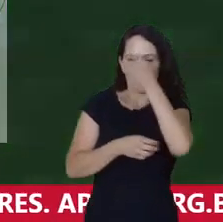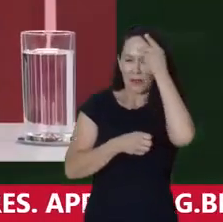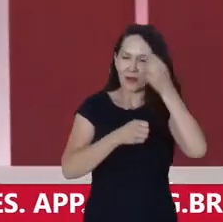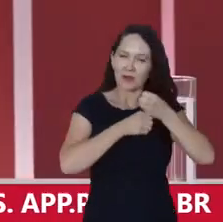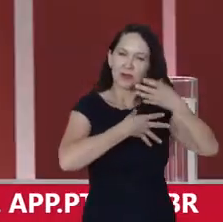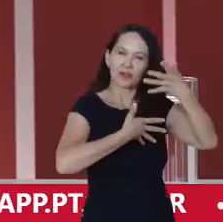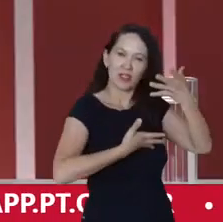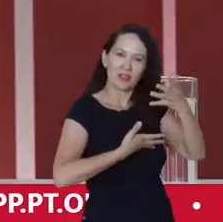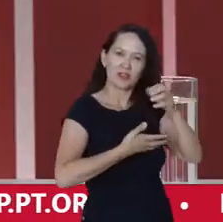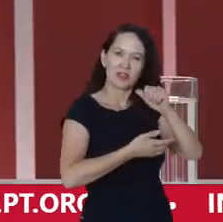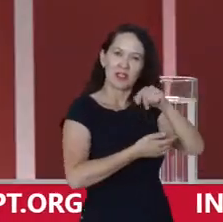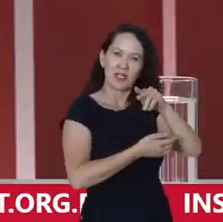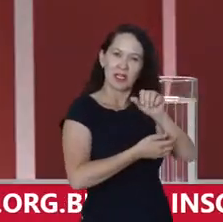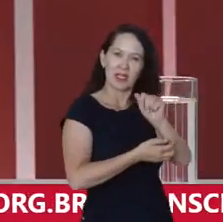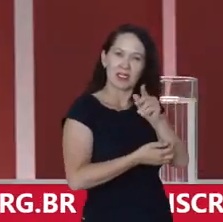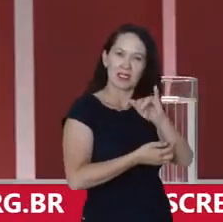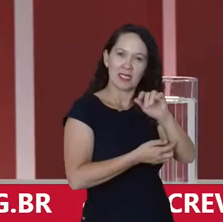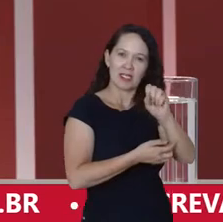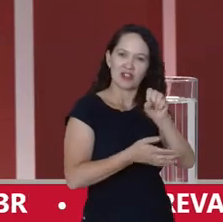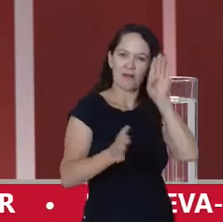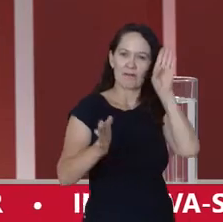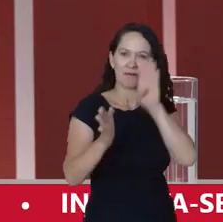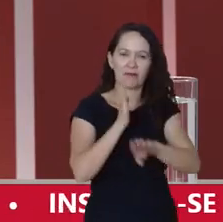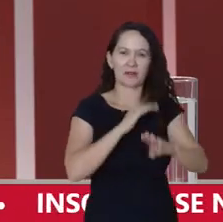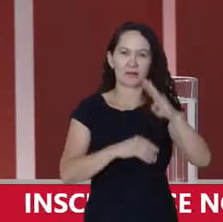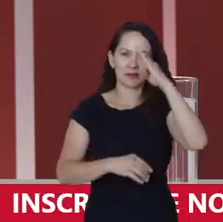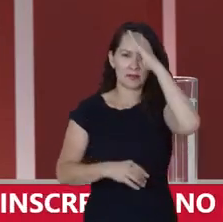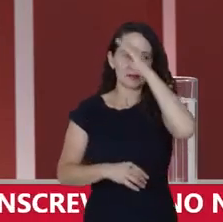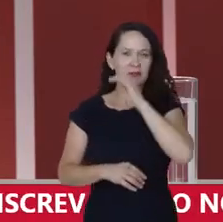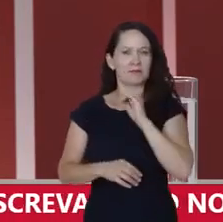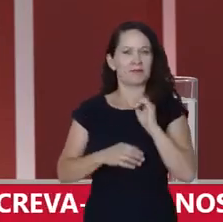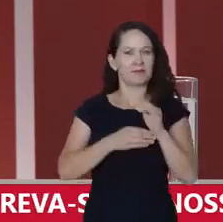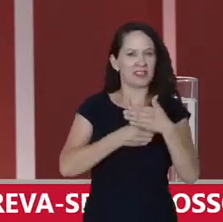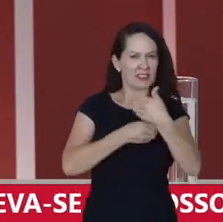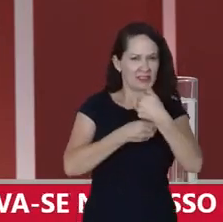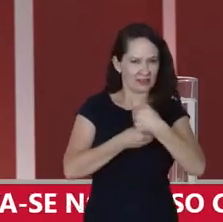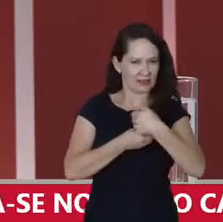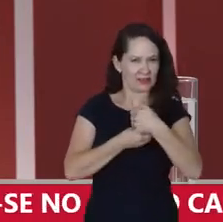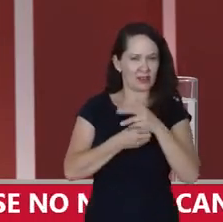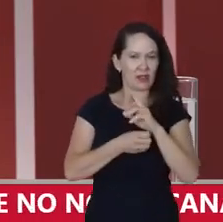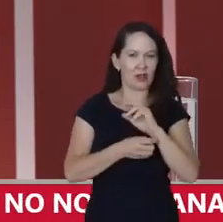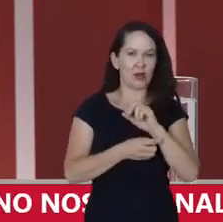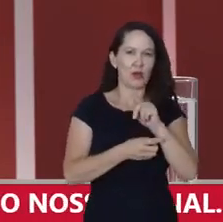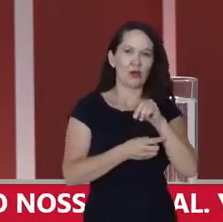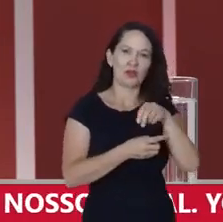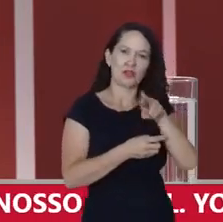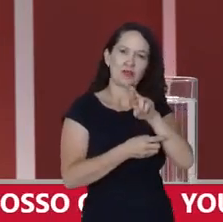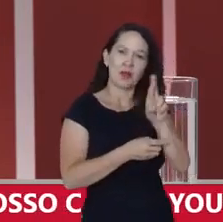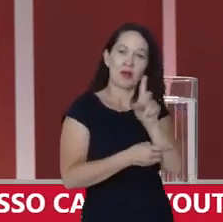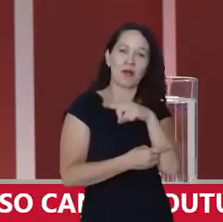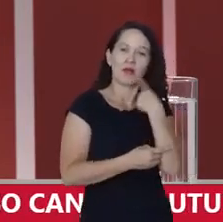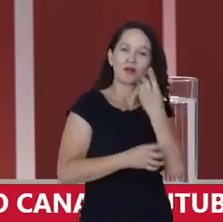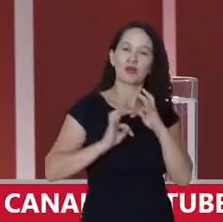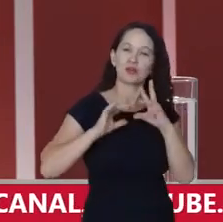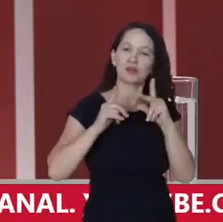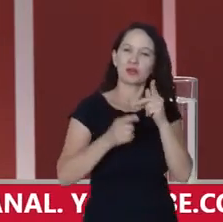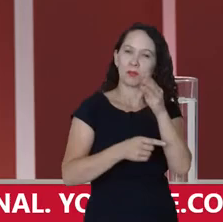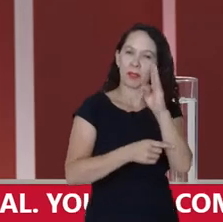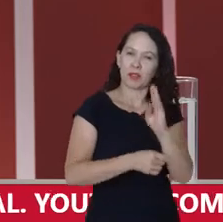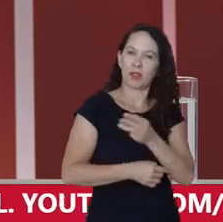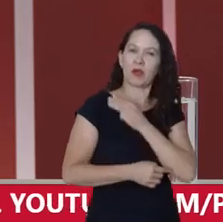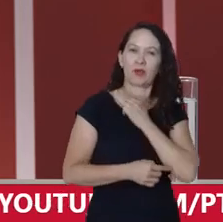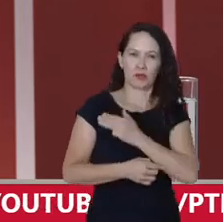chegando. Ana Lídia Pereira, dizendo fora Bolsonaro, genocida. O Rudimar Miller, dizendo somos todos PT e